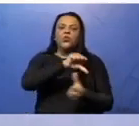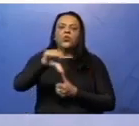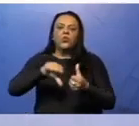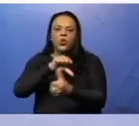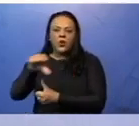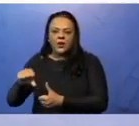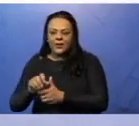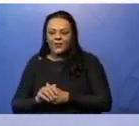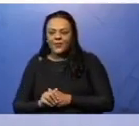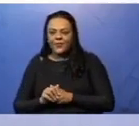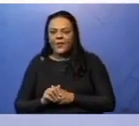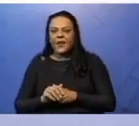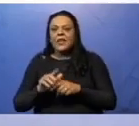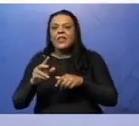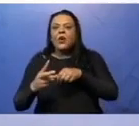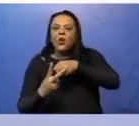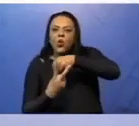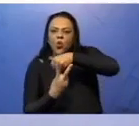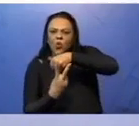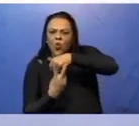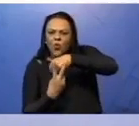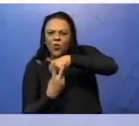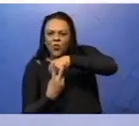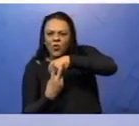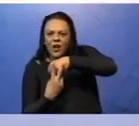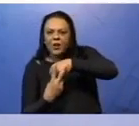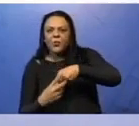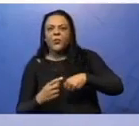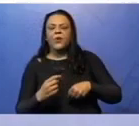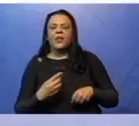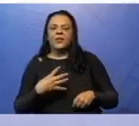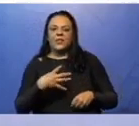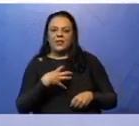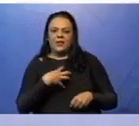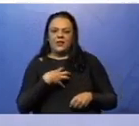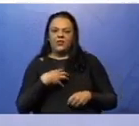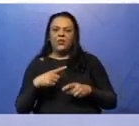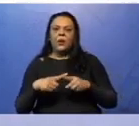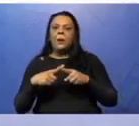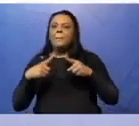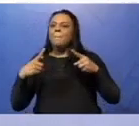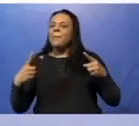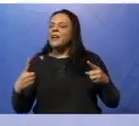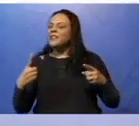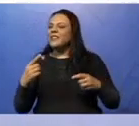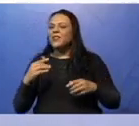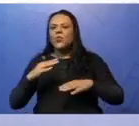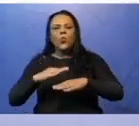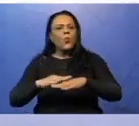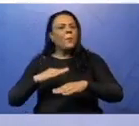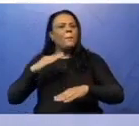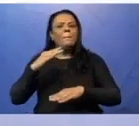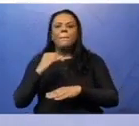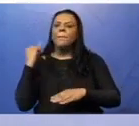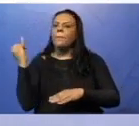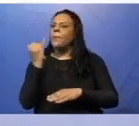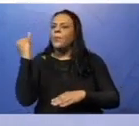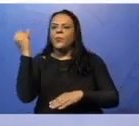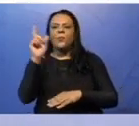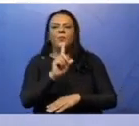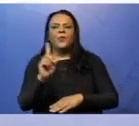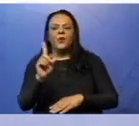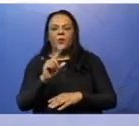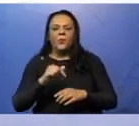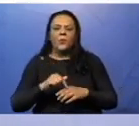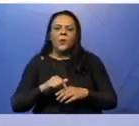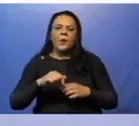ele não é fundamental no sentido da frase, mas ele tem sentido? Claro que ele tem. Se eu troco um verbo pelo outro, eu consigo aí mudar